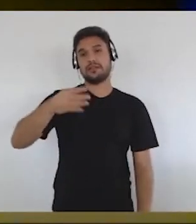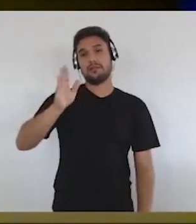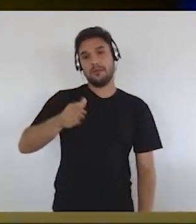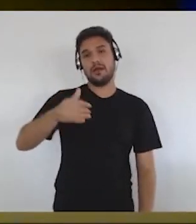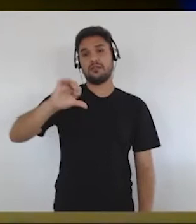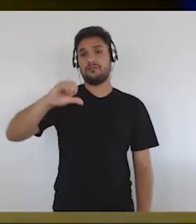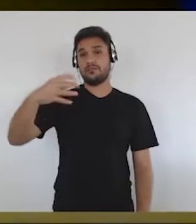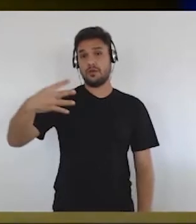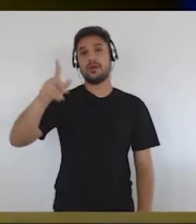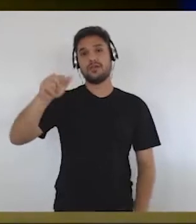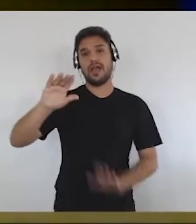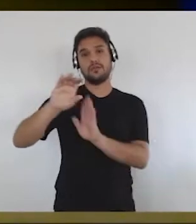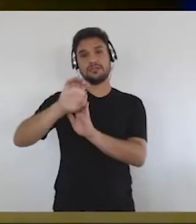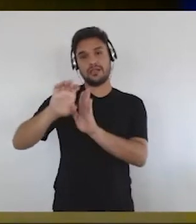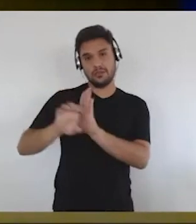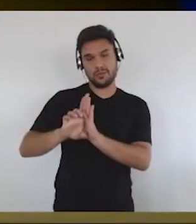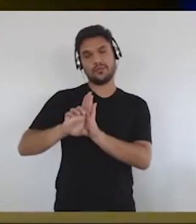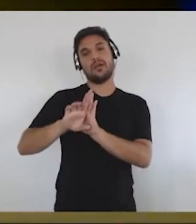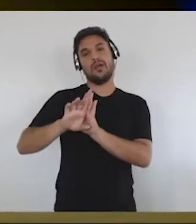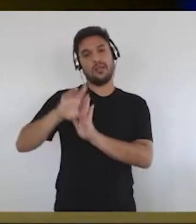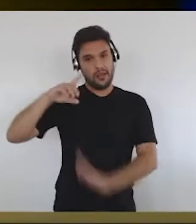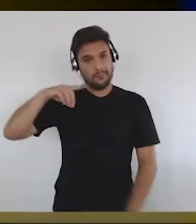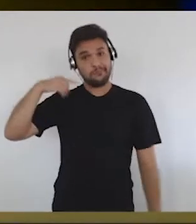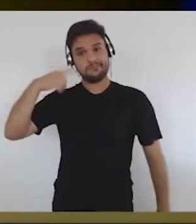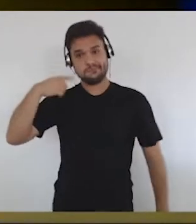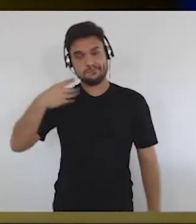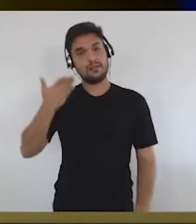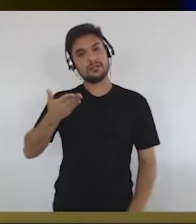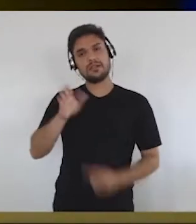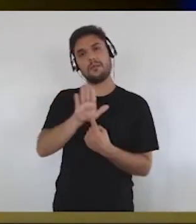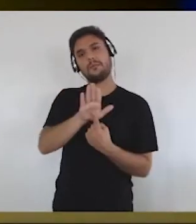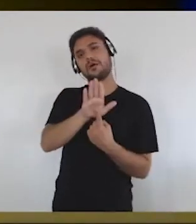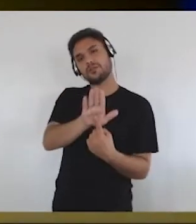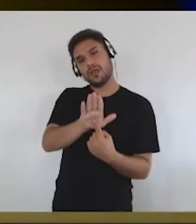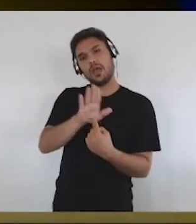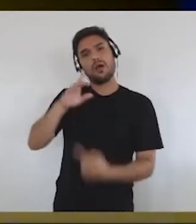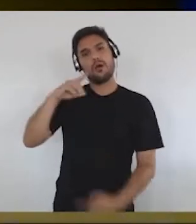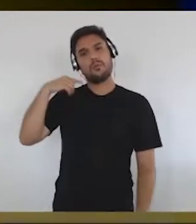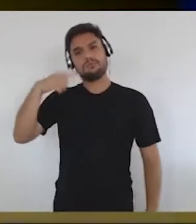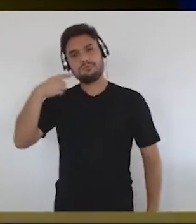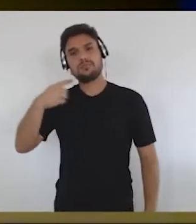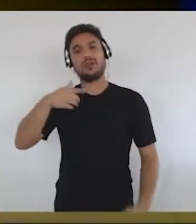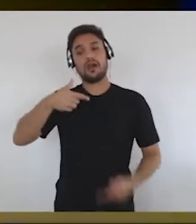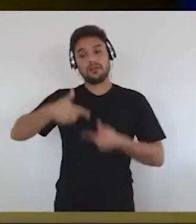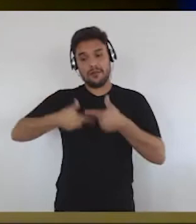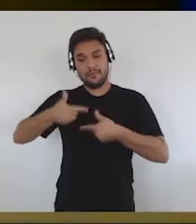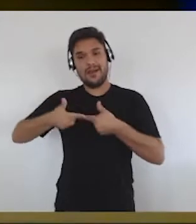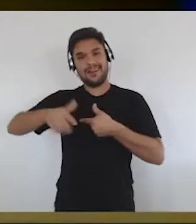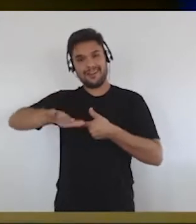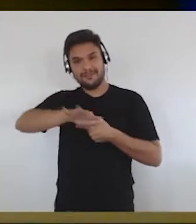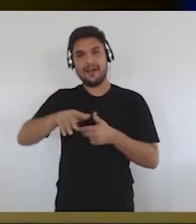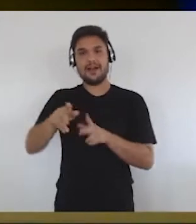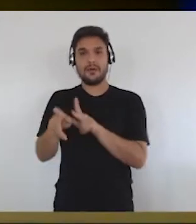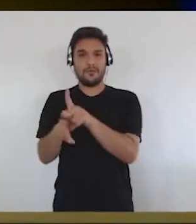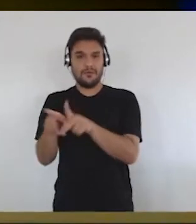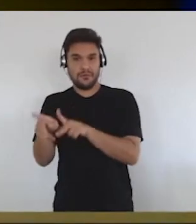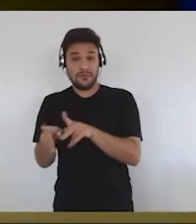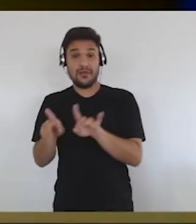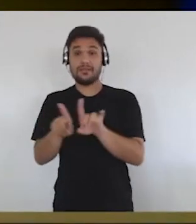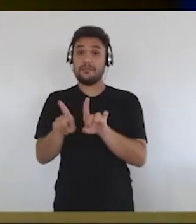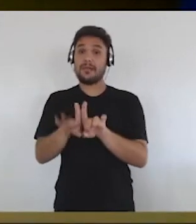94, que é o Estatuto da Advocacia, a qual explicita ainda que o advogado presta serviço público e exerce